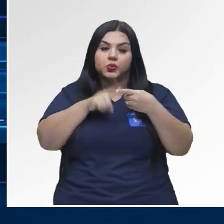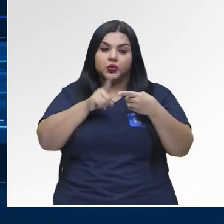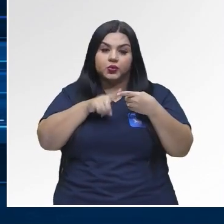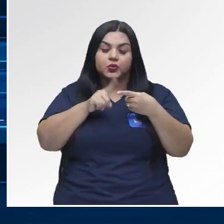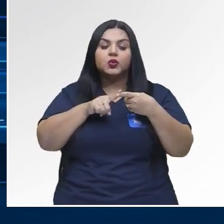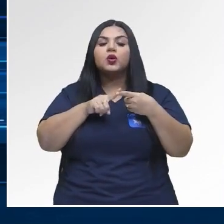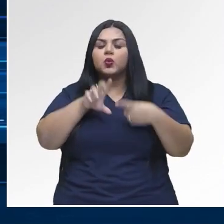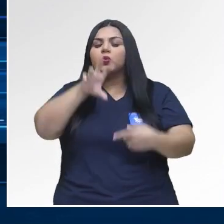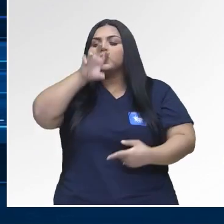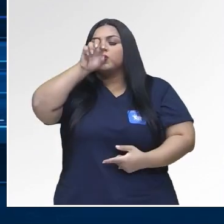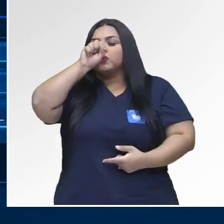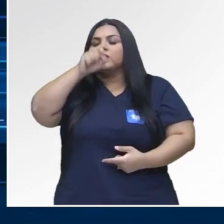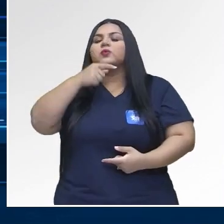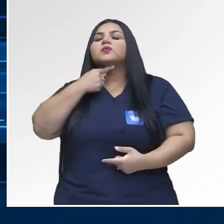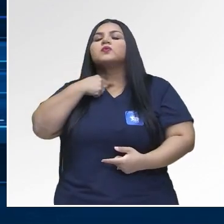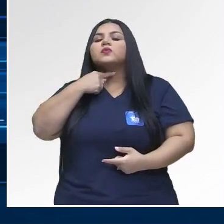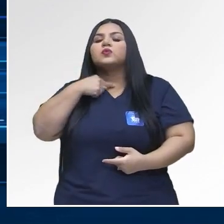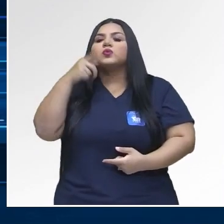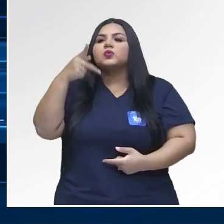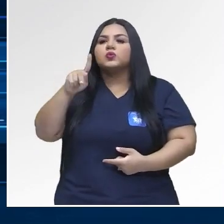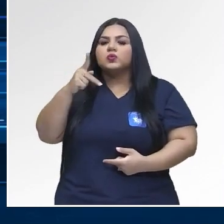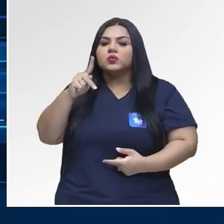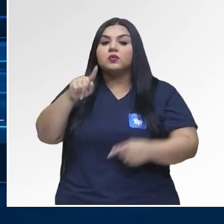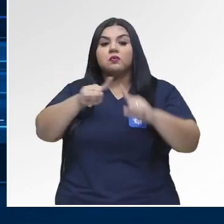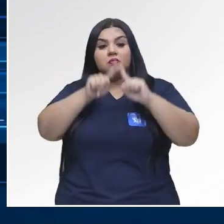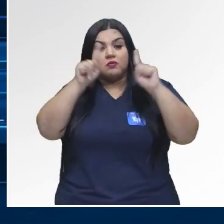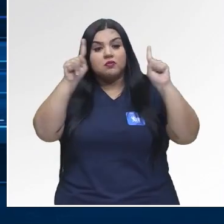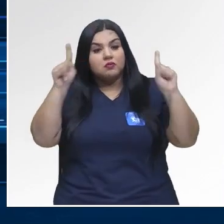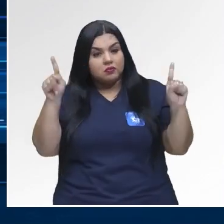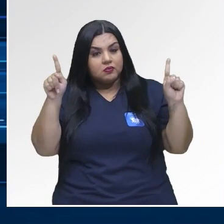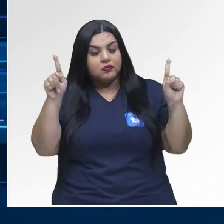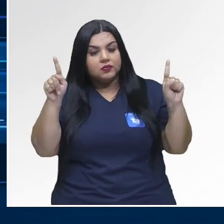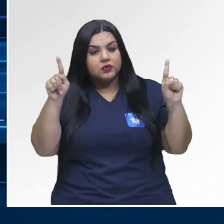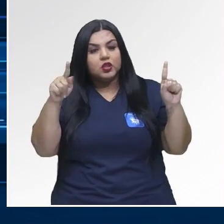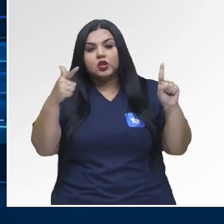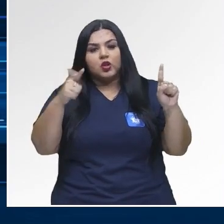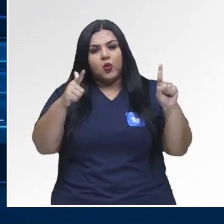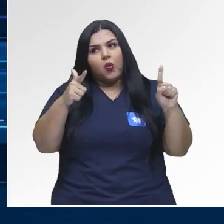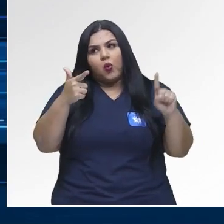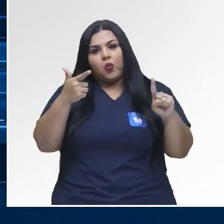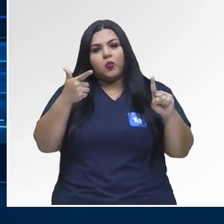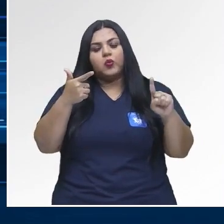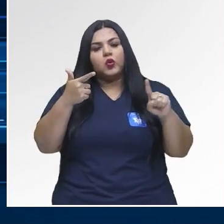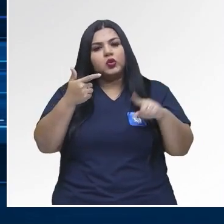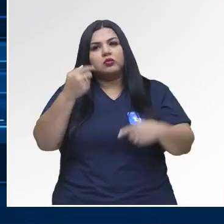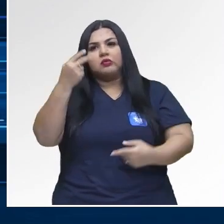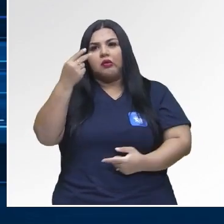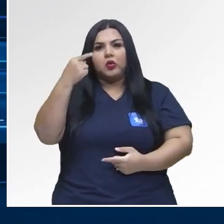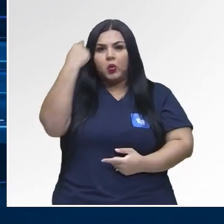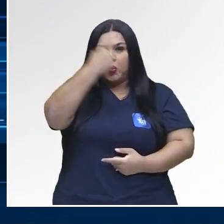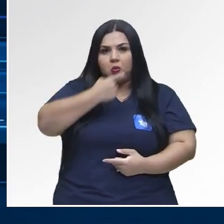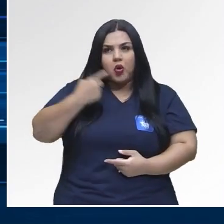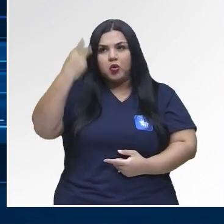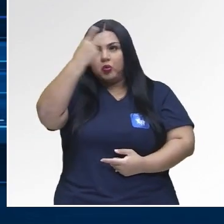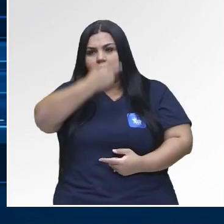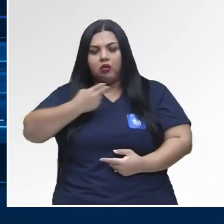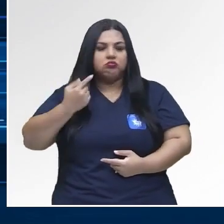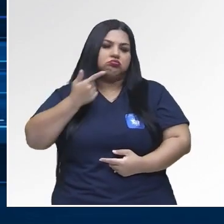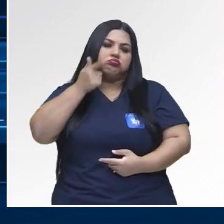e a gente consegue prender a respiração por um tempinho, mas não por muito tempo por conta lá do bulbo que